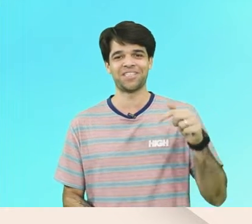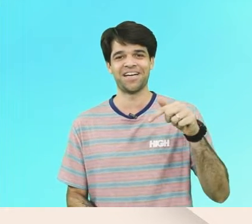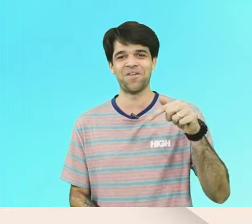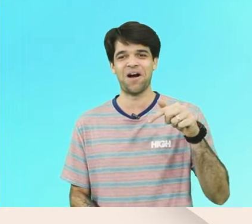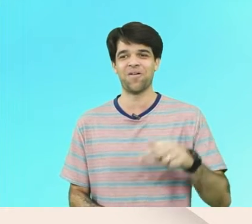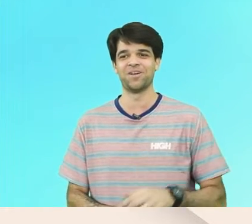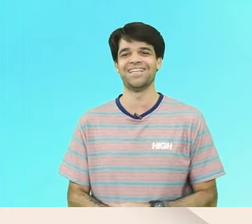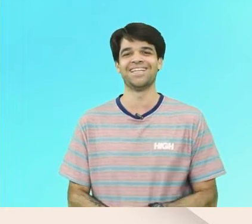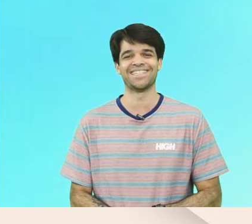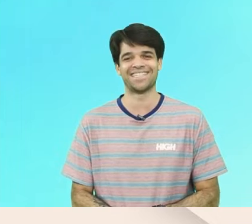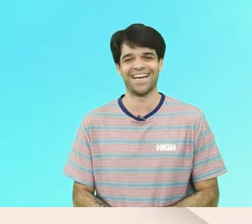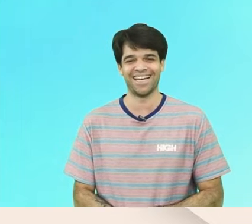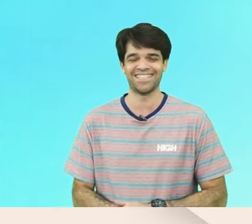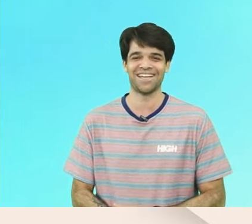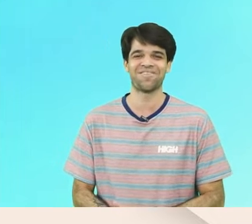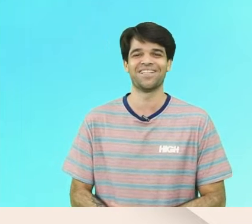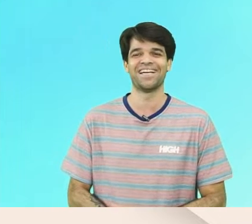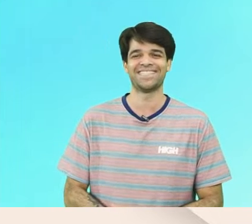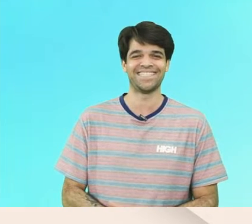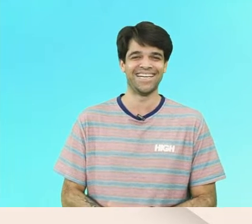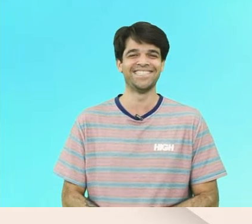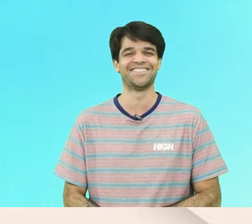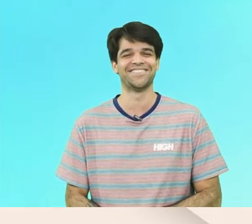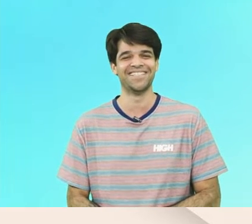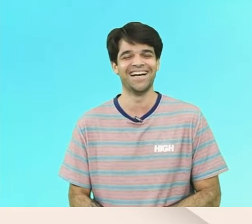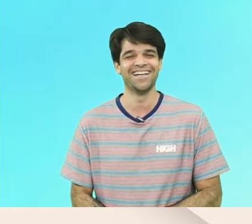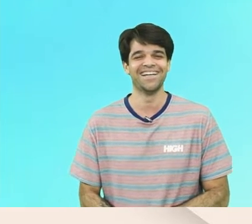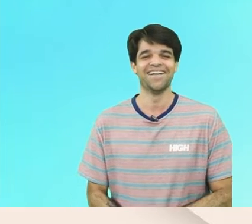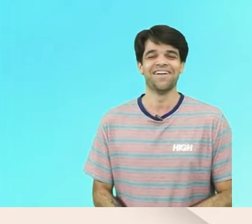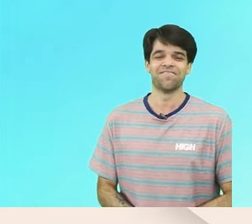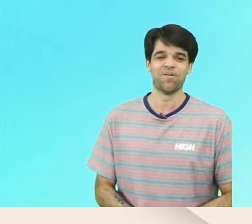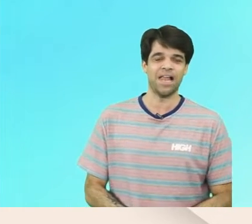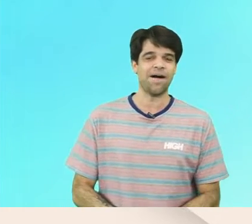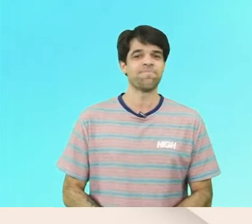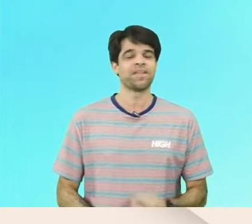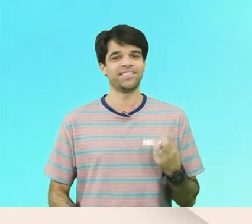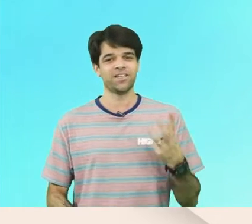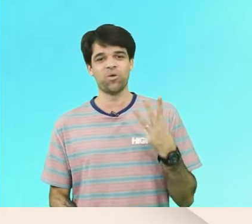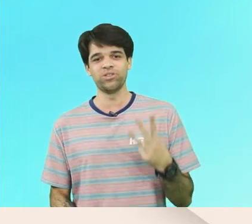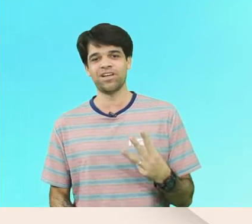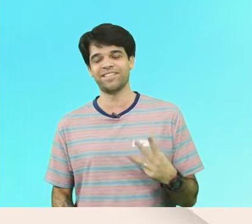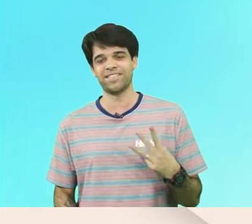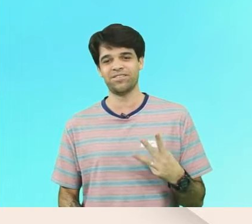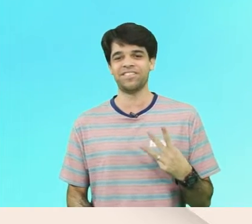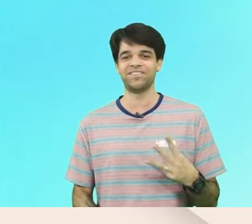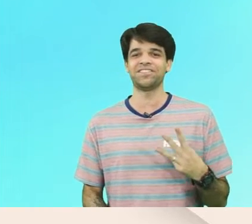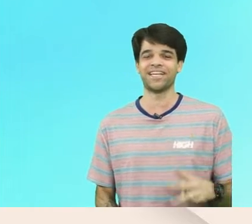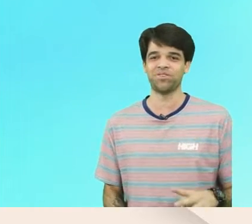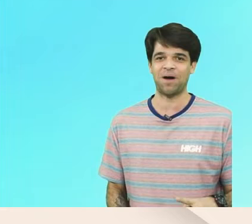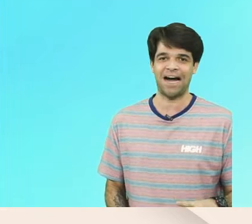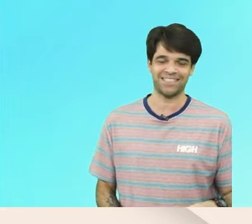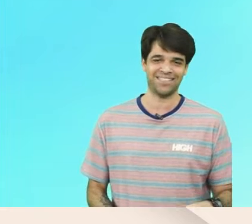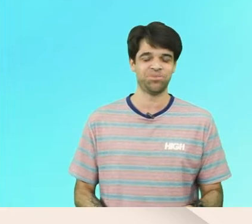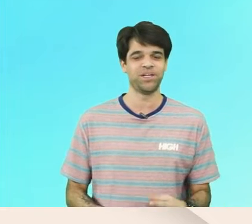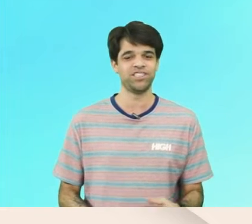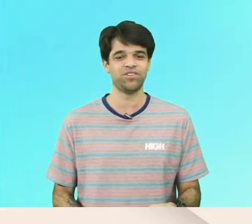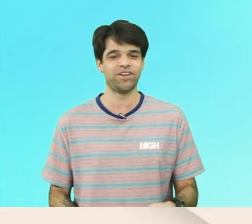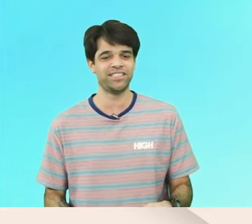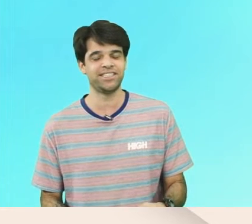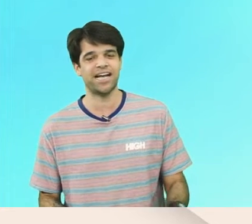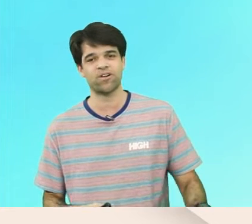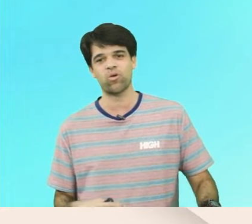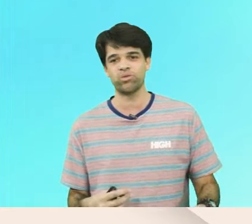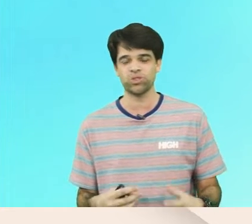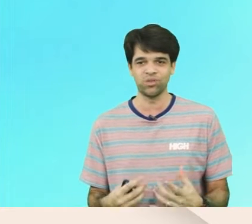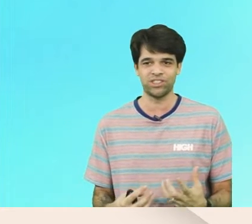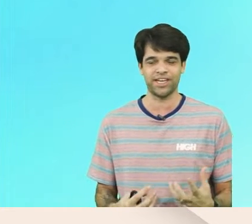35 quilos, tá aí o arroba dele na tela, quem puder seguir ajuda. Vamos lá, esse curso ele vai ser dividido em 3 partes. Primeiro a gente